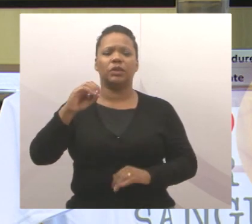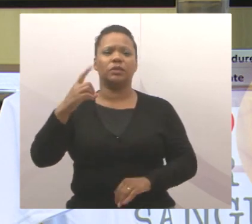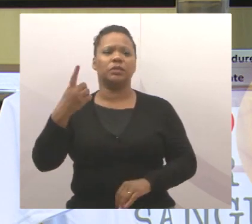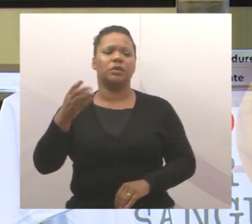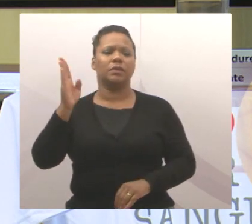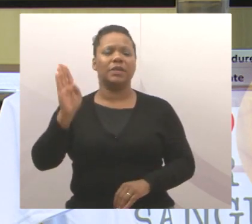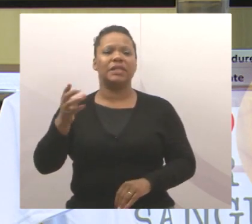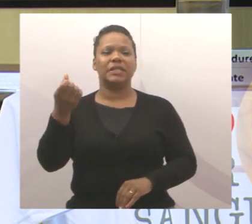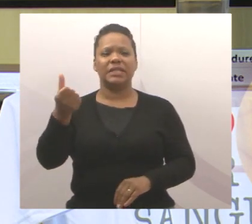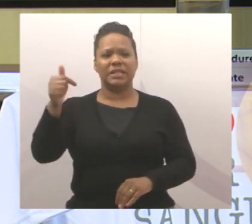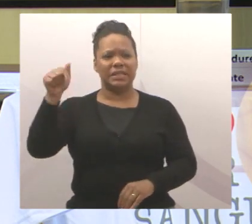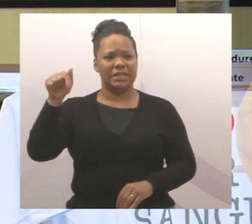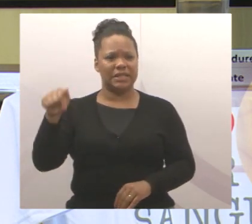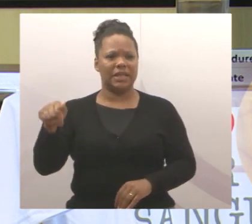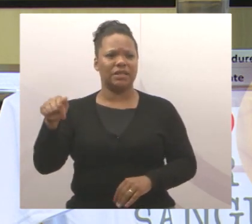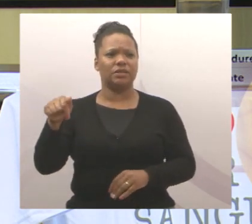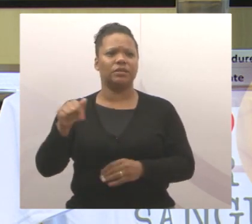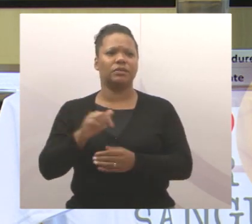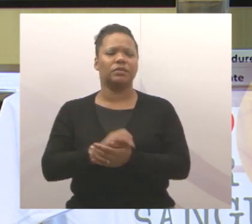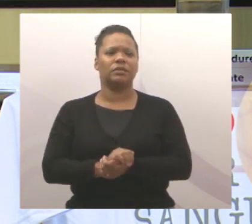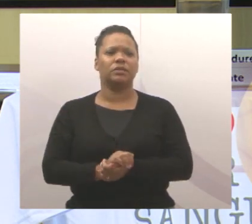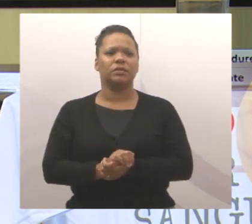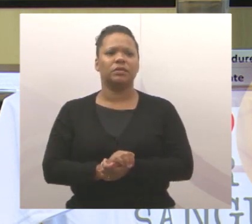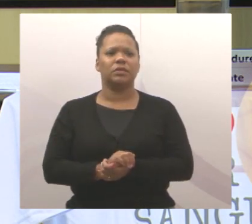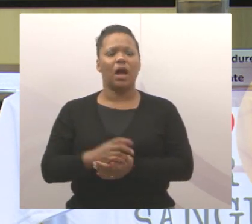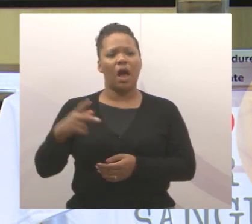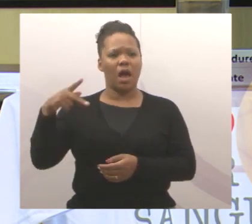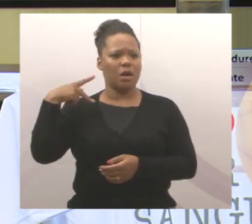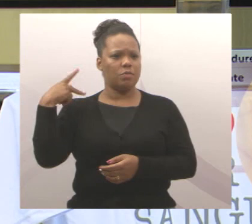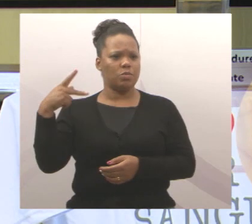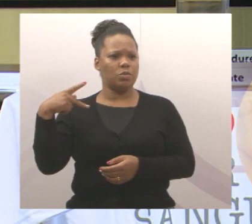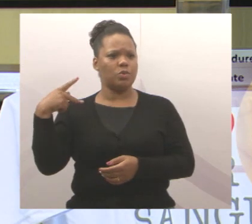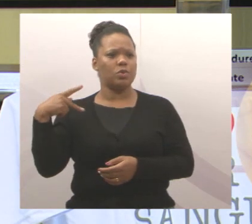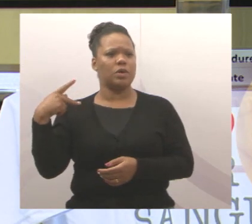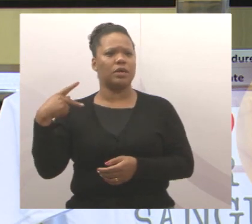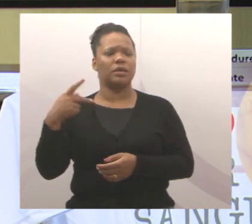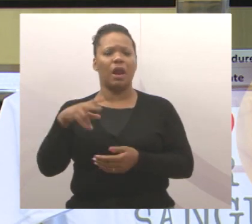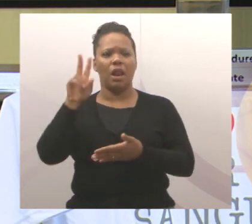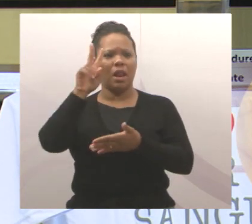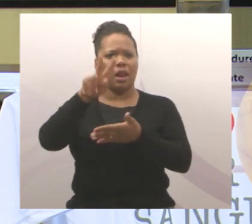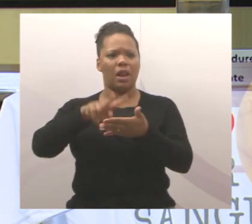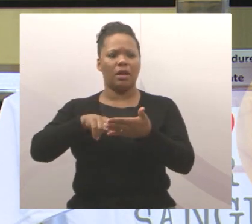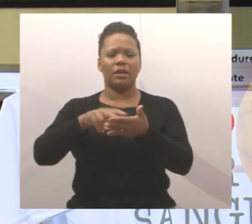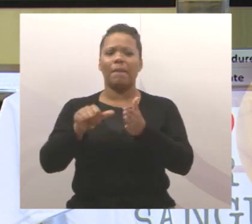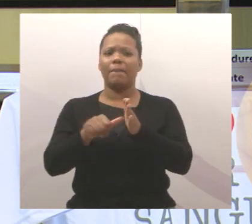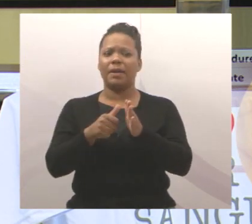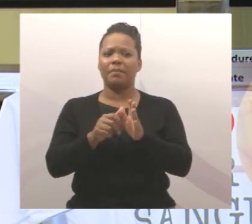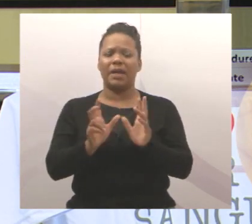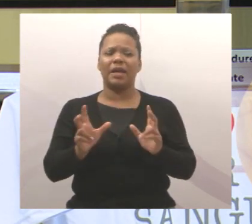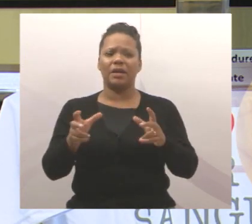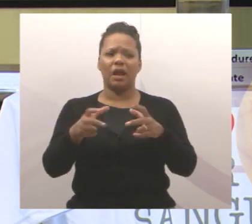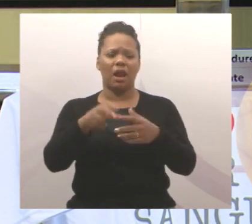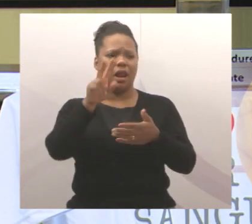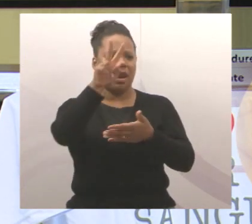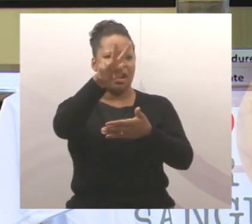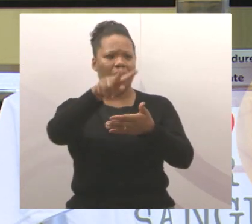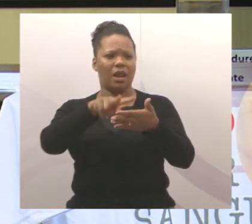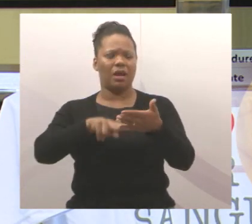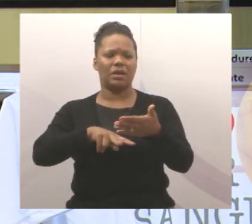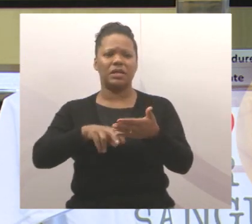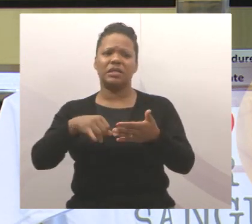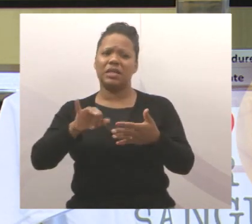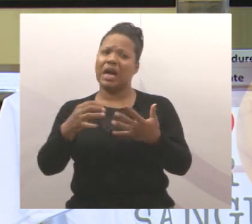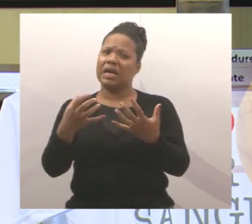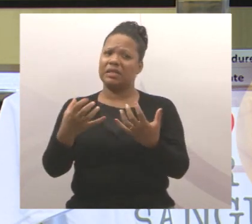201/67, após manifestação da Procuradoria, seja a denúncia lida na primeira sessão e submetida a sua